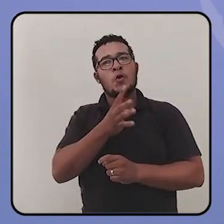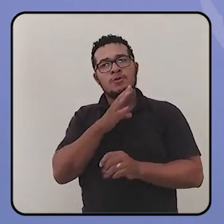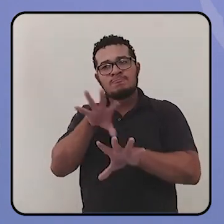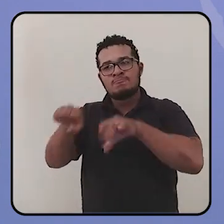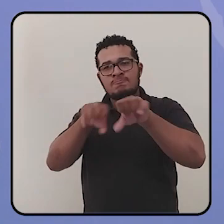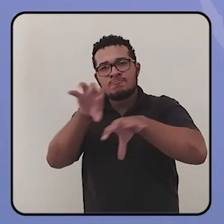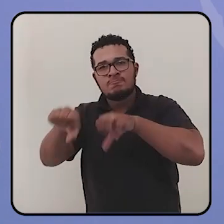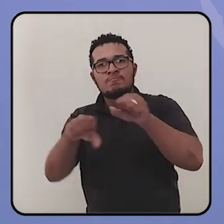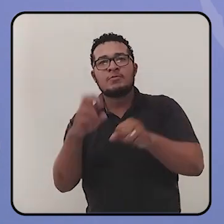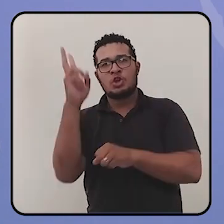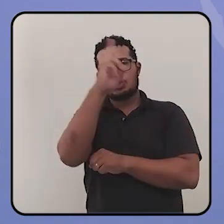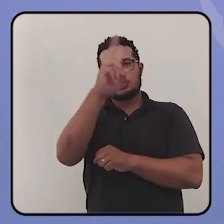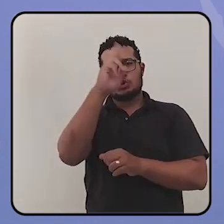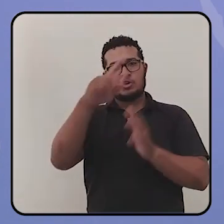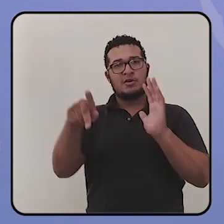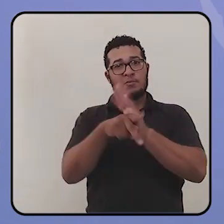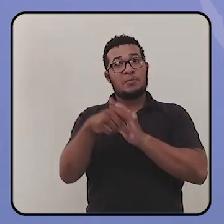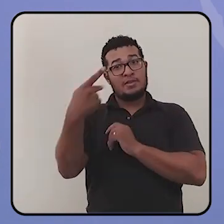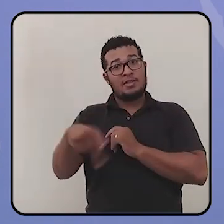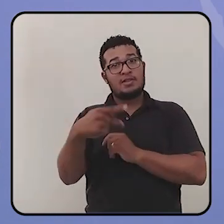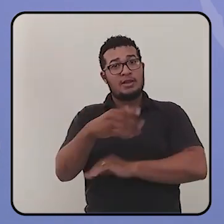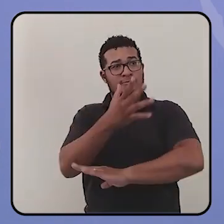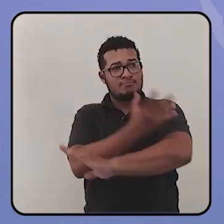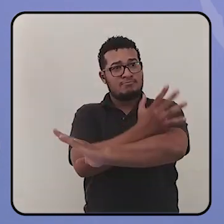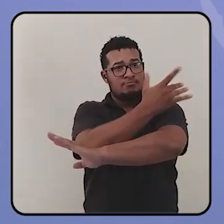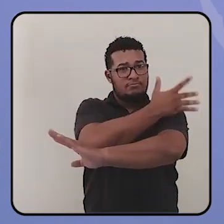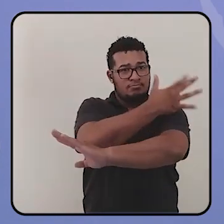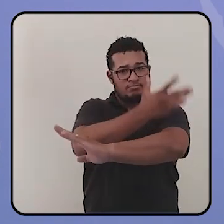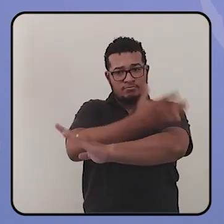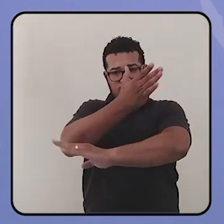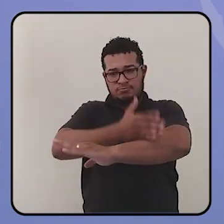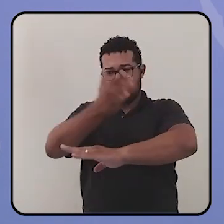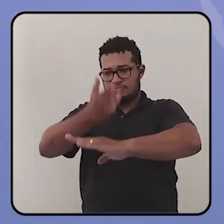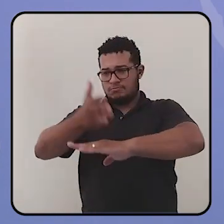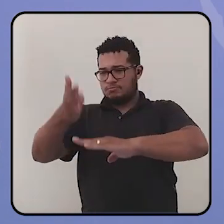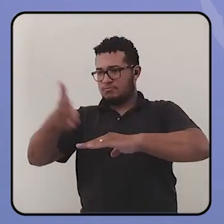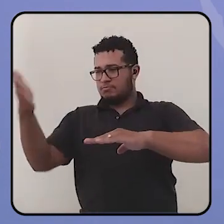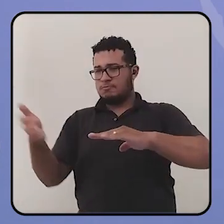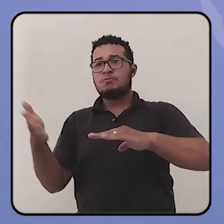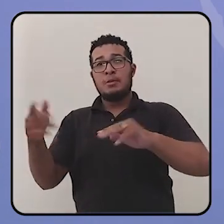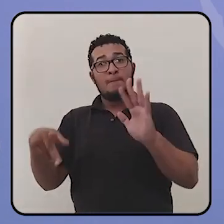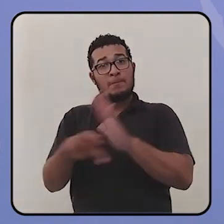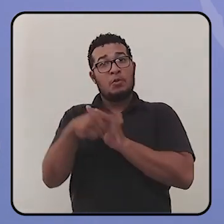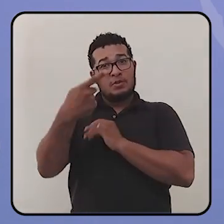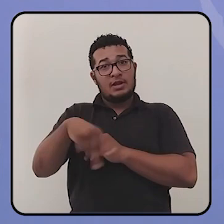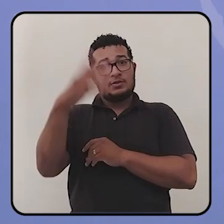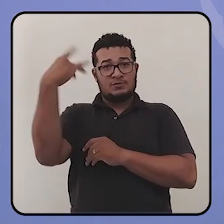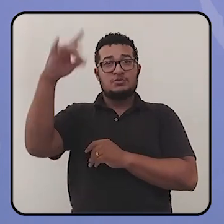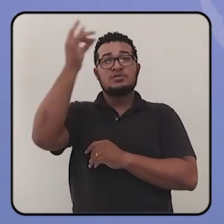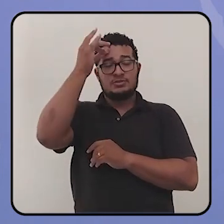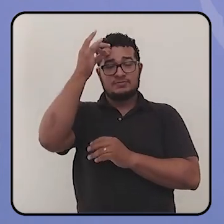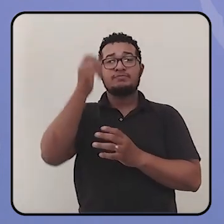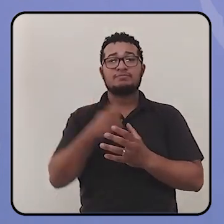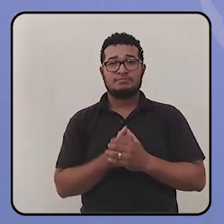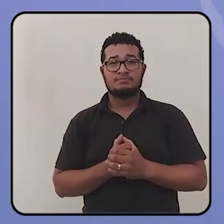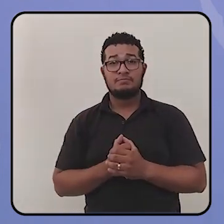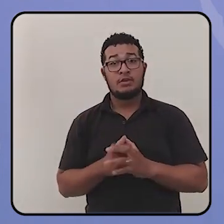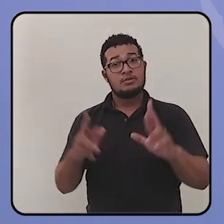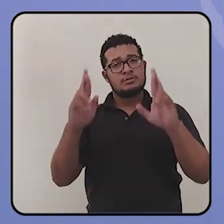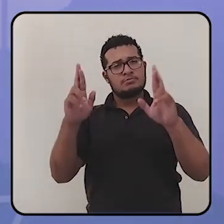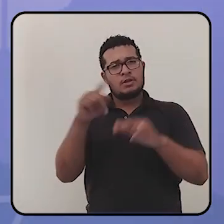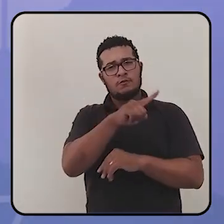pena conhecer, explorar cada vez mais as histórias pré-históricas e atuais e antigas e, enfim, coloniais do nosso